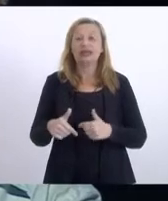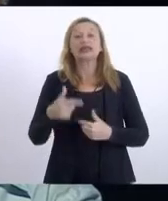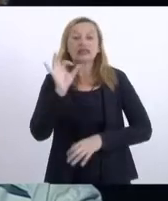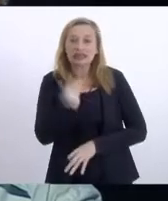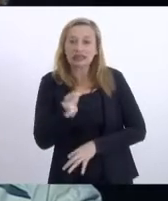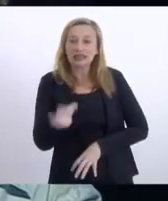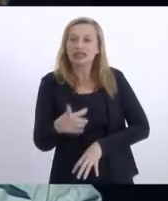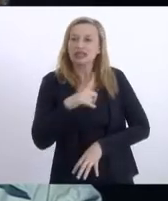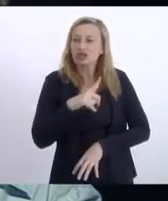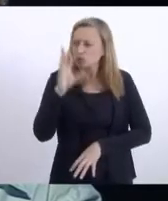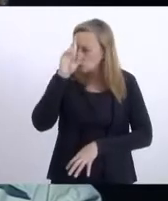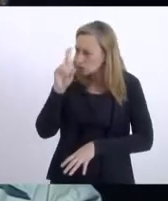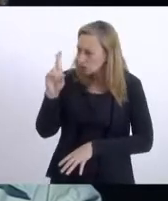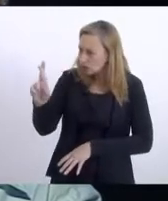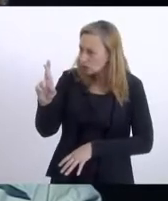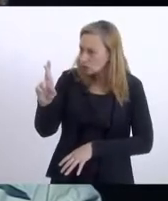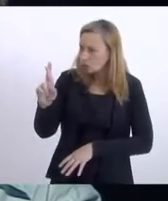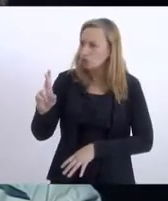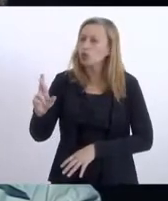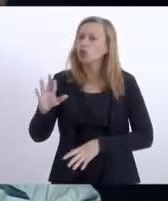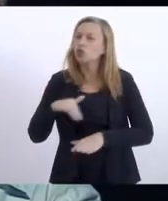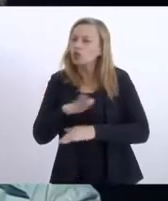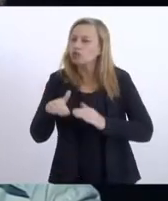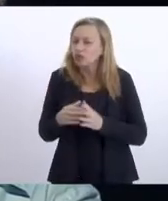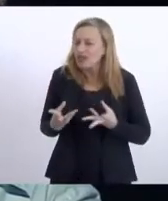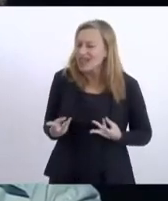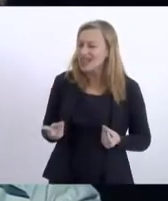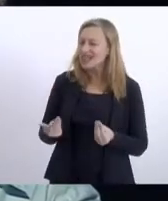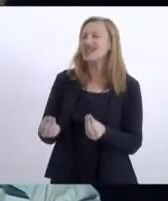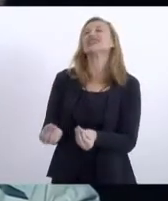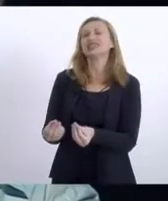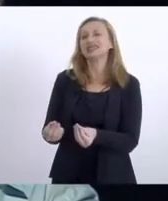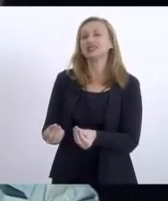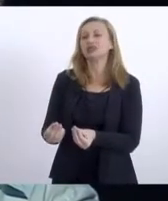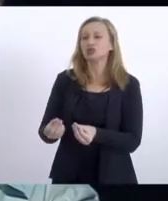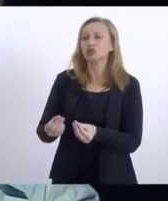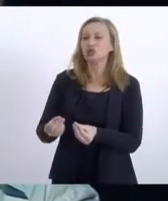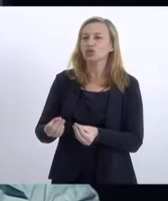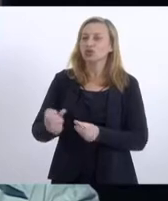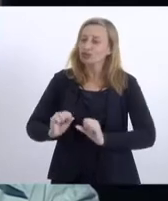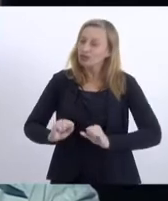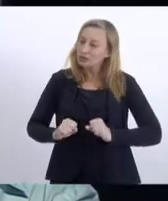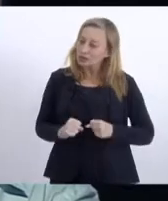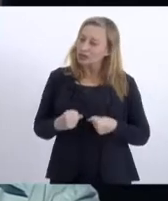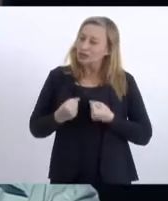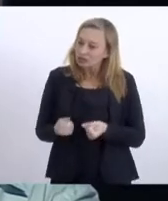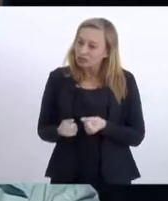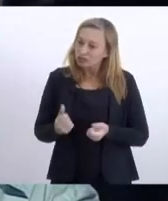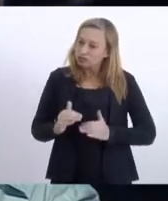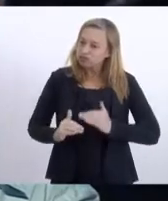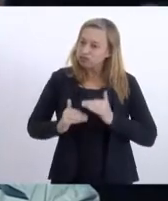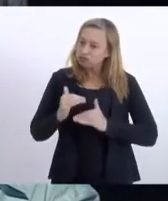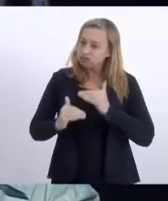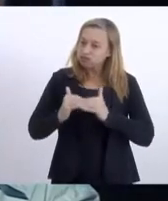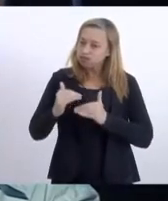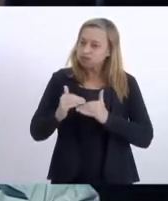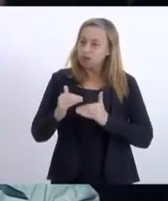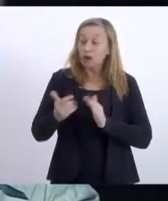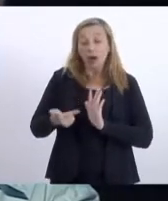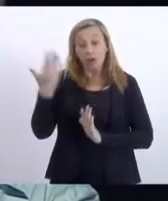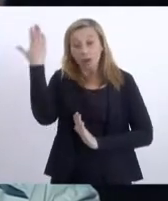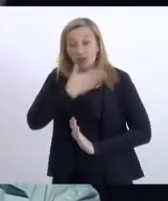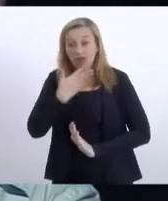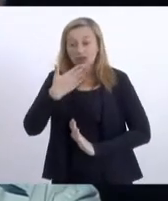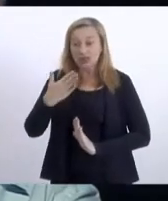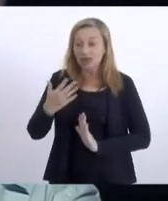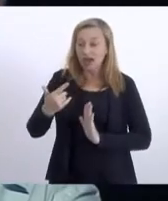certeza que o senhor, com toda a sensibilidade, o senhor com esse espírito de desenvolvimento, um gestor que está provando, que está à